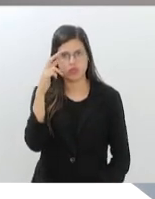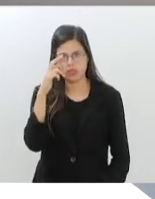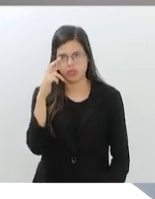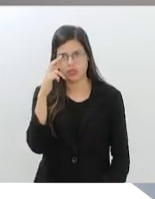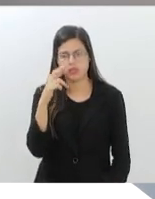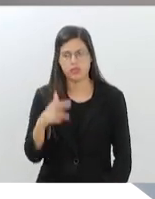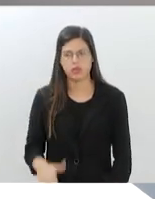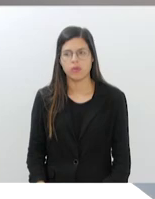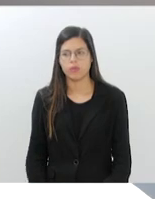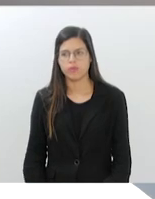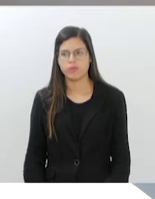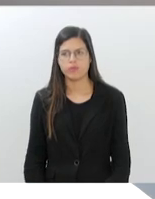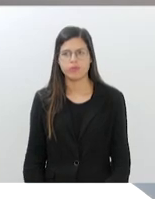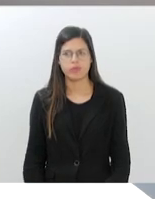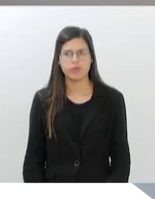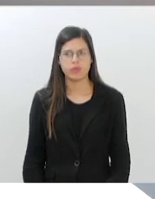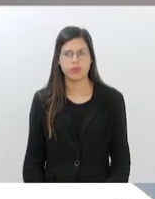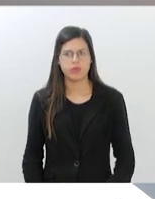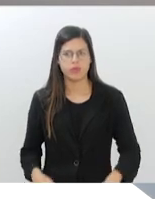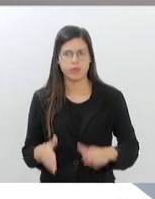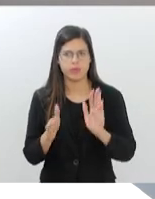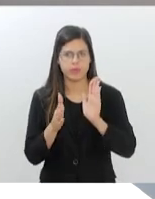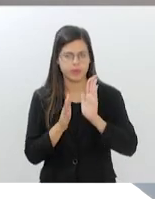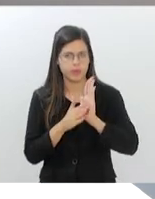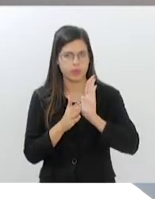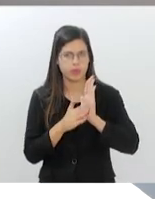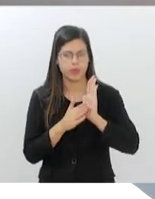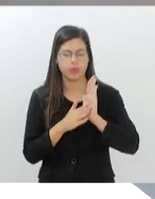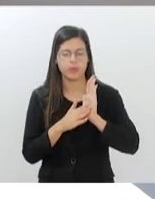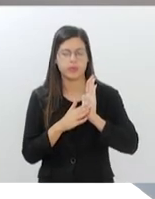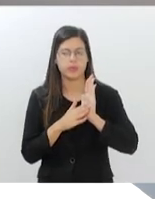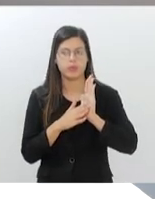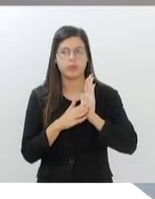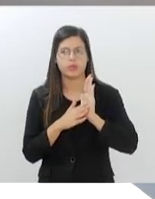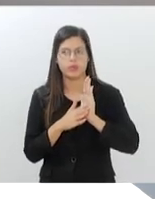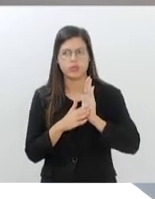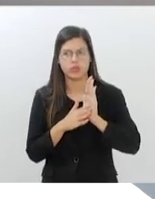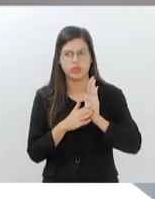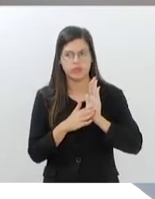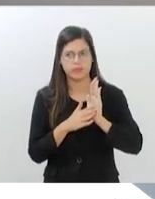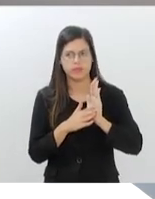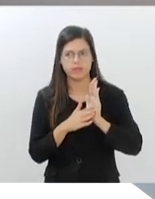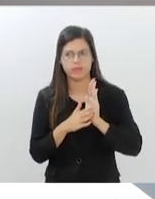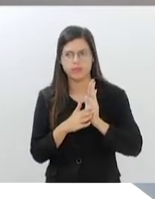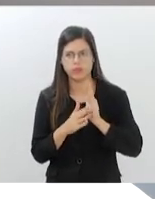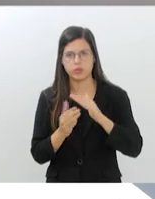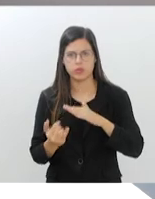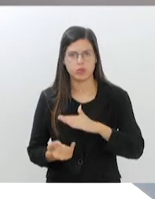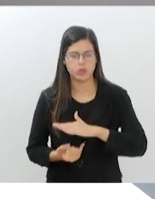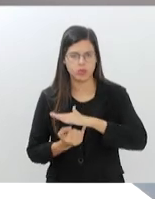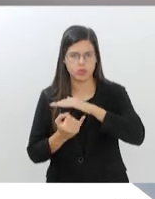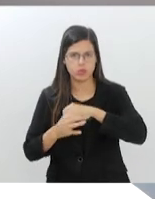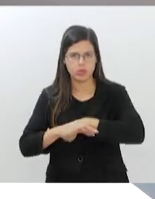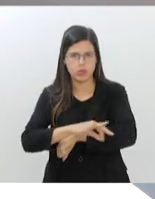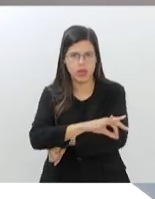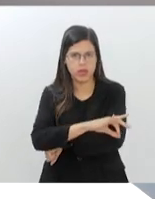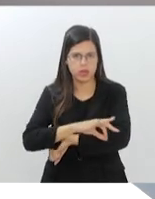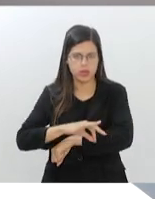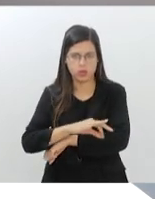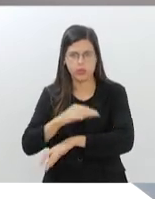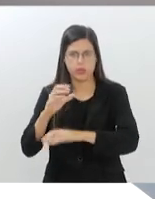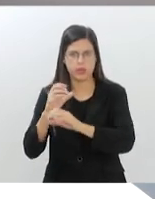auditoria numa proposta do Instituto de arquitetura e